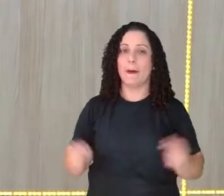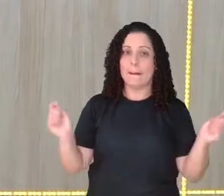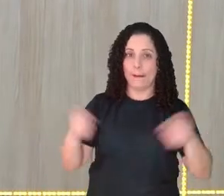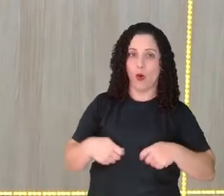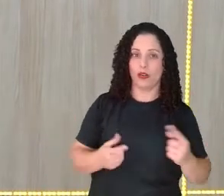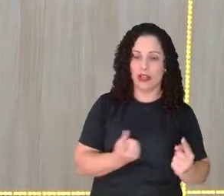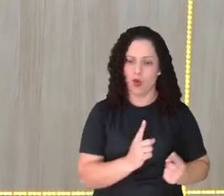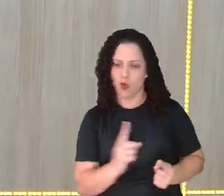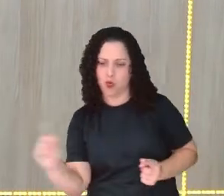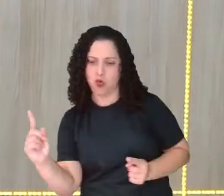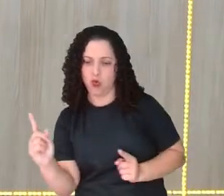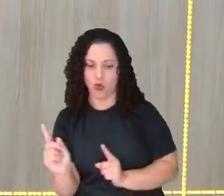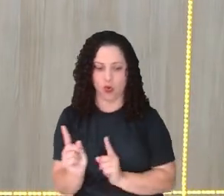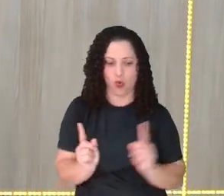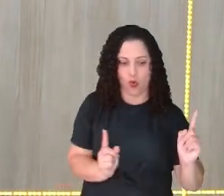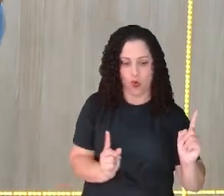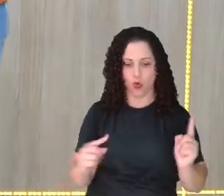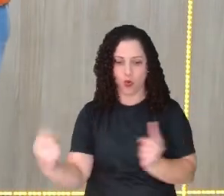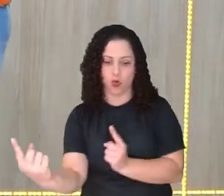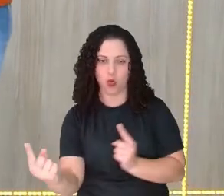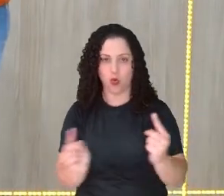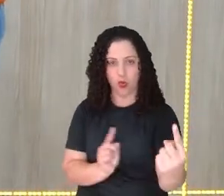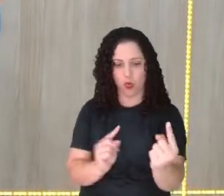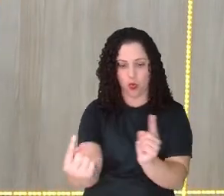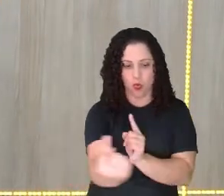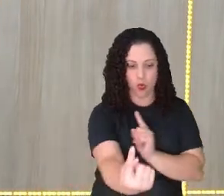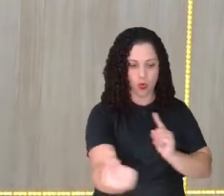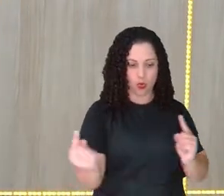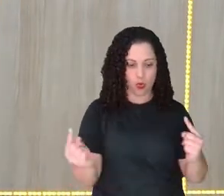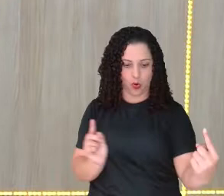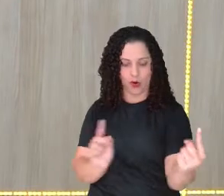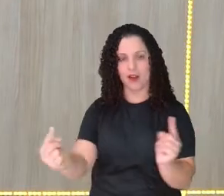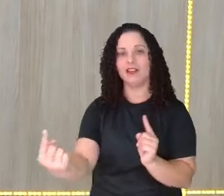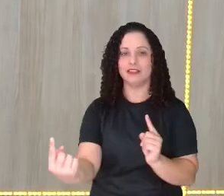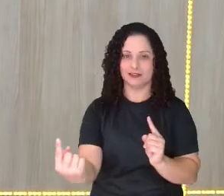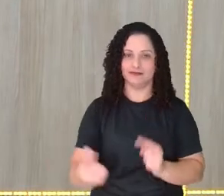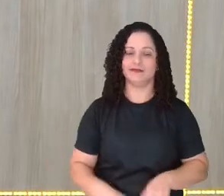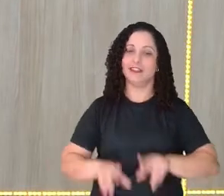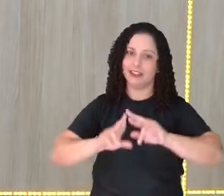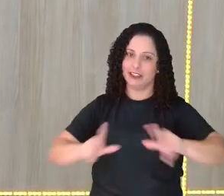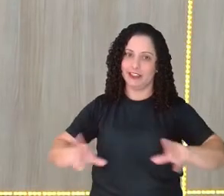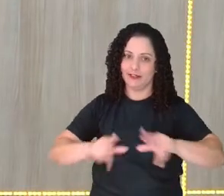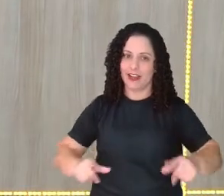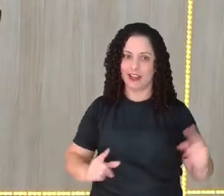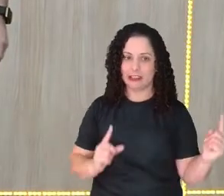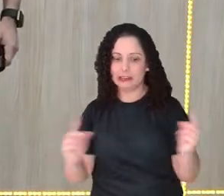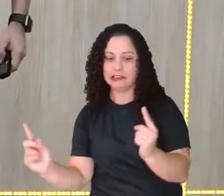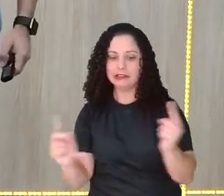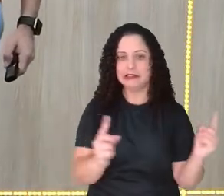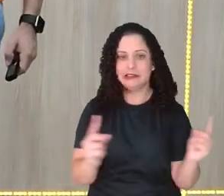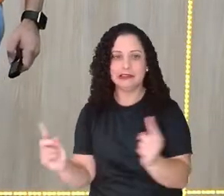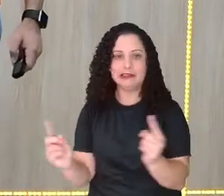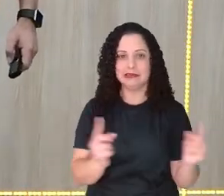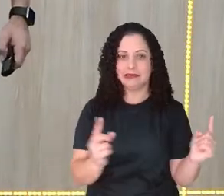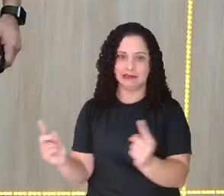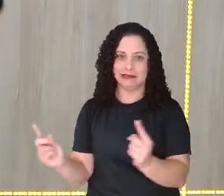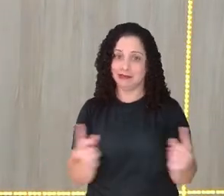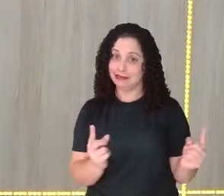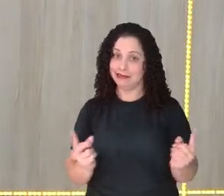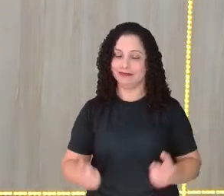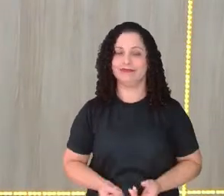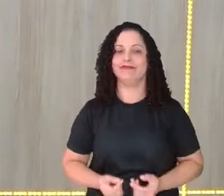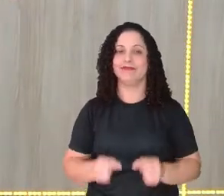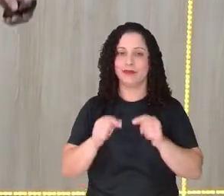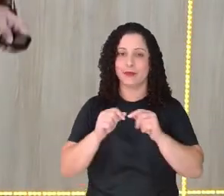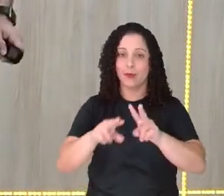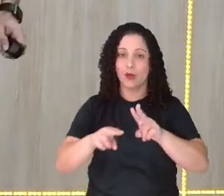né, dessa prisão proposta aí pelo atleta oponente. Então, é por conta da